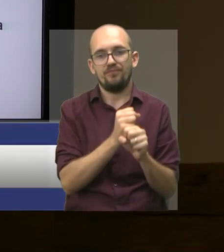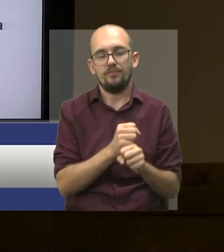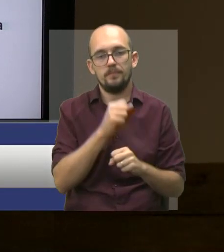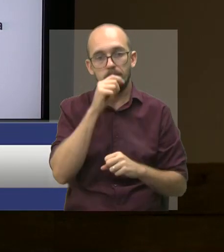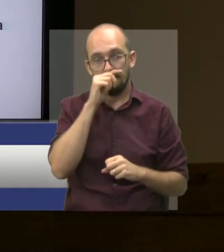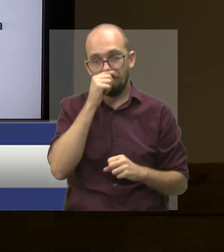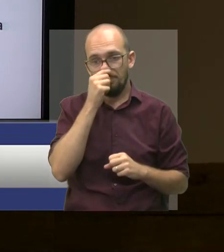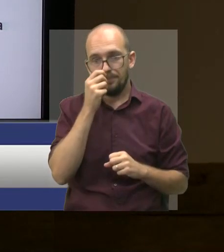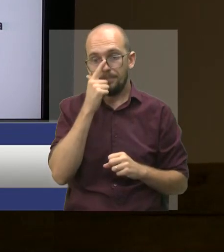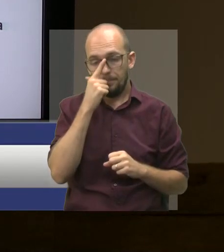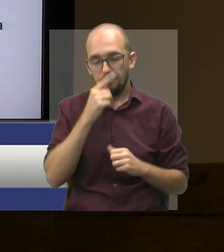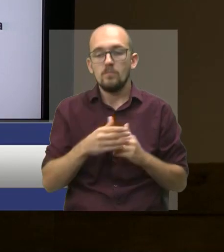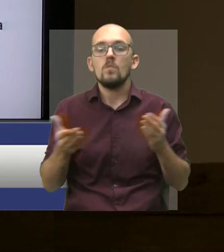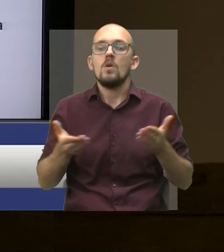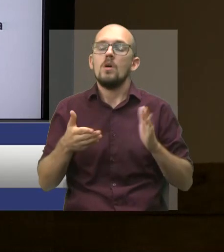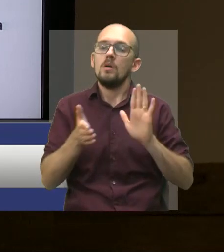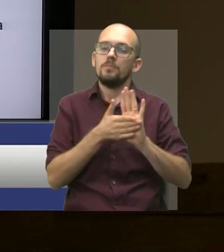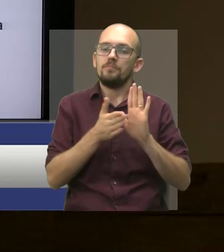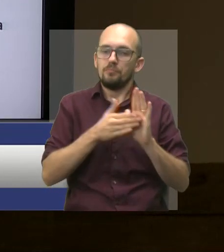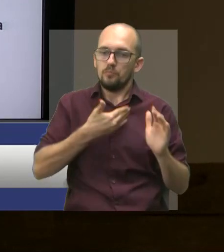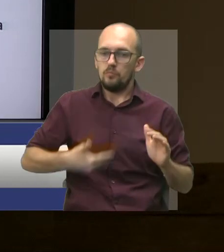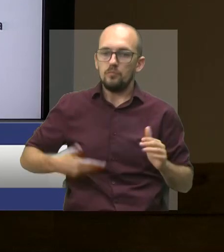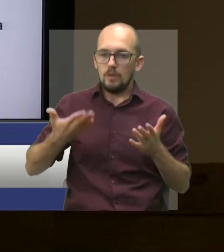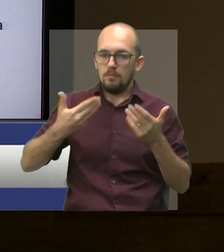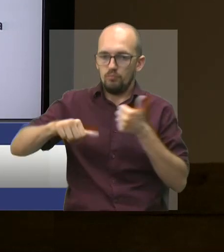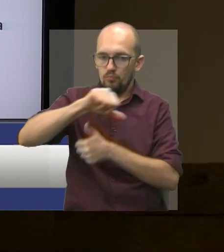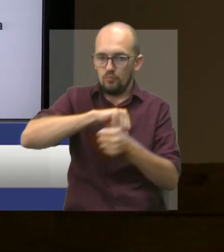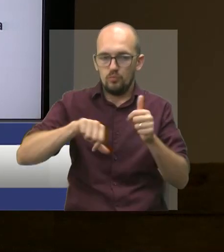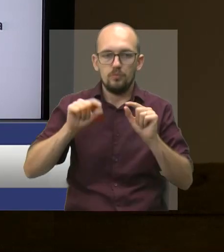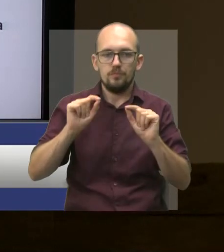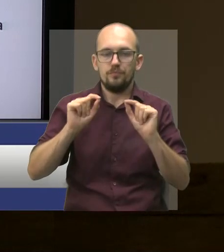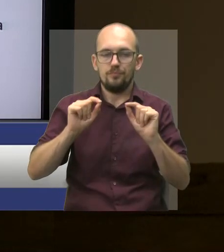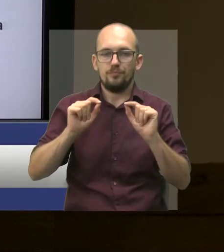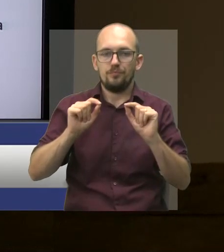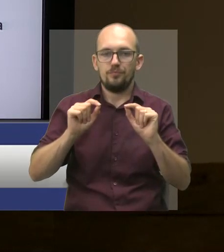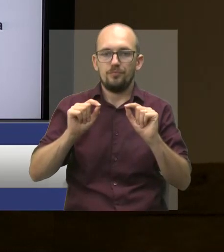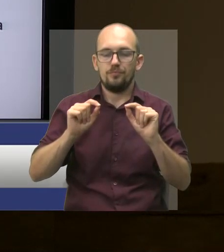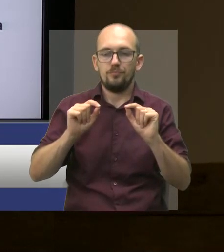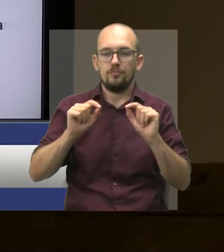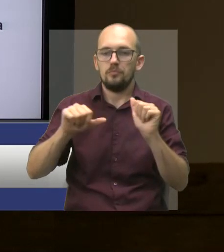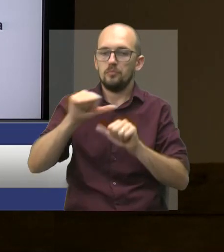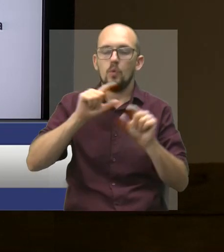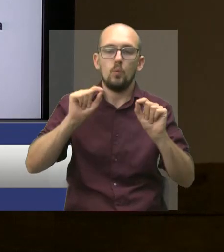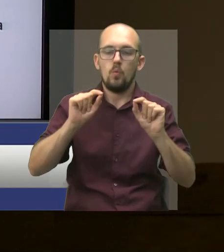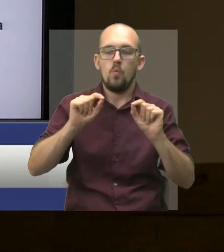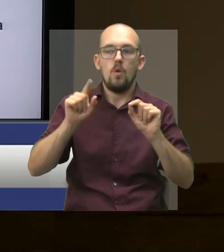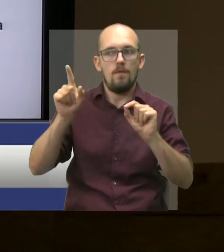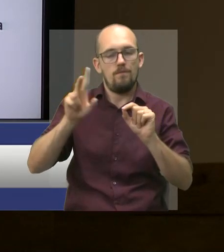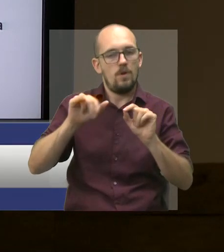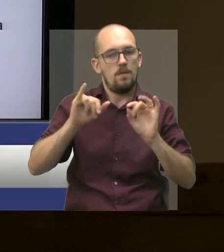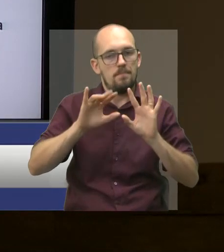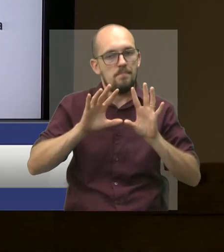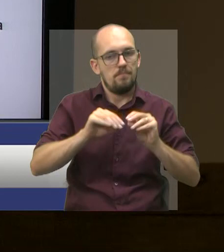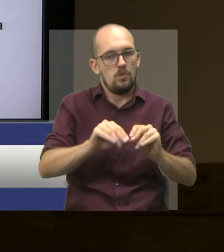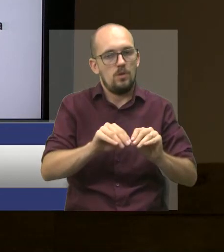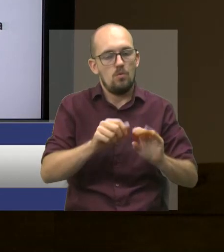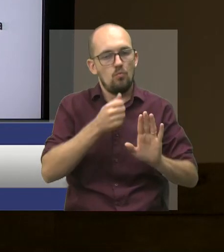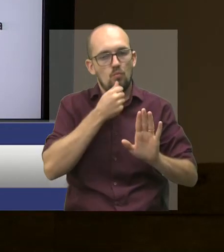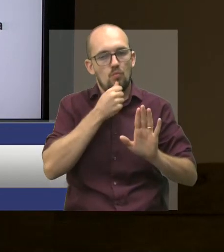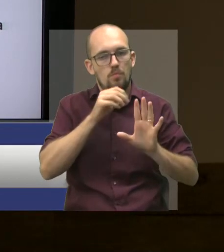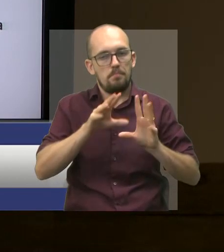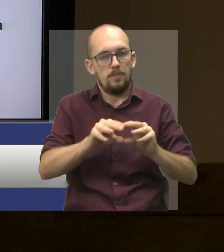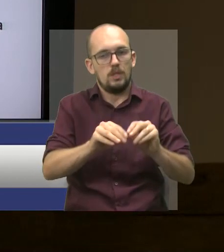desta mudança de benefício, ele pretende, inicialmente, não mexer com o benefício assistencial